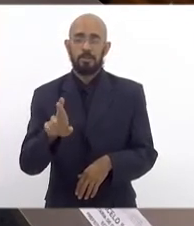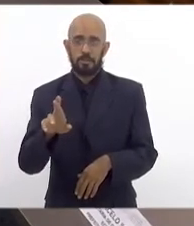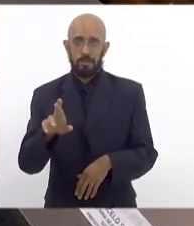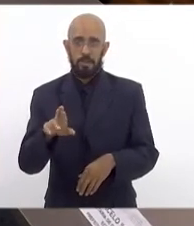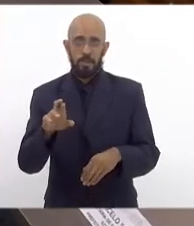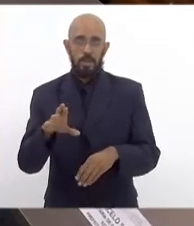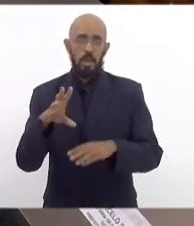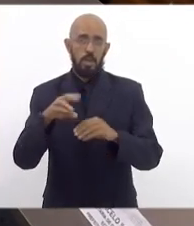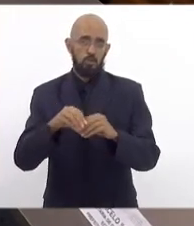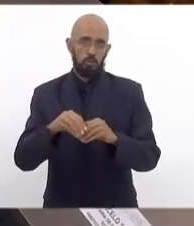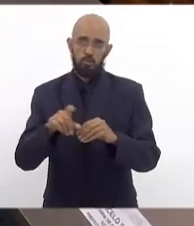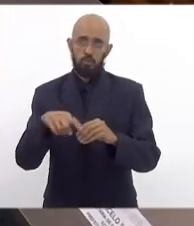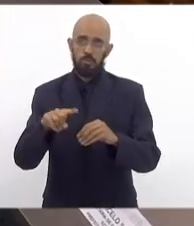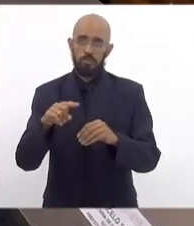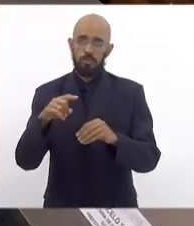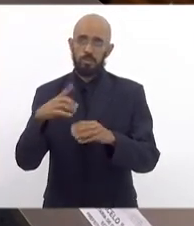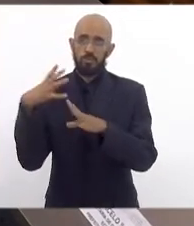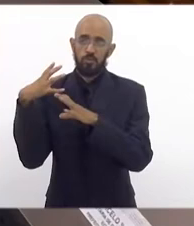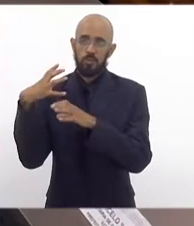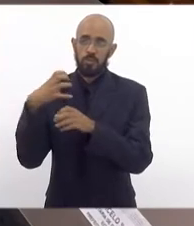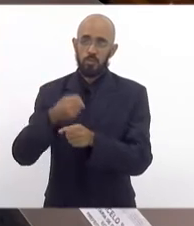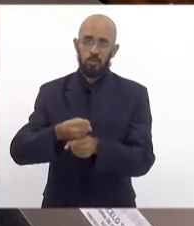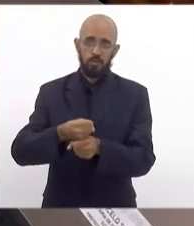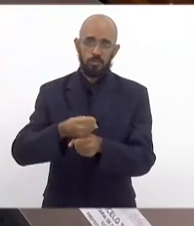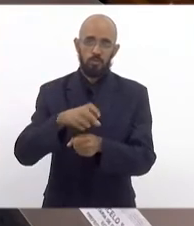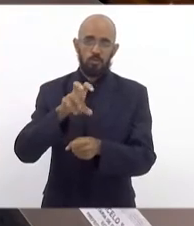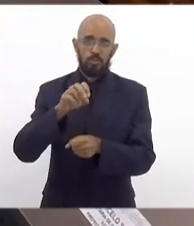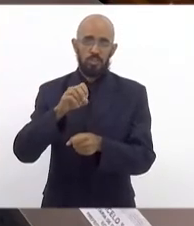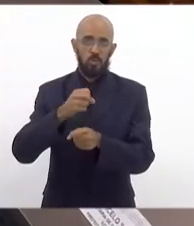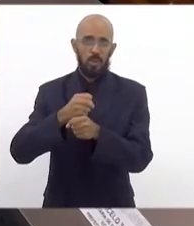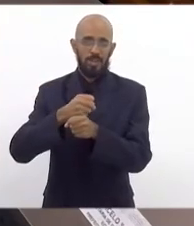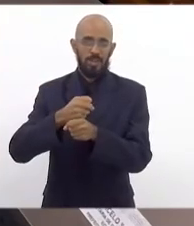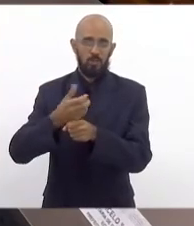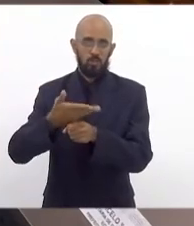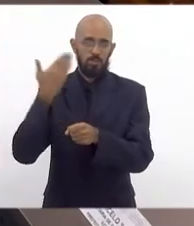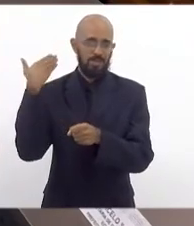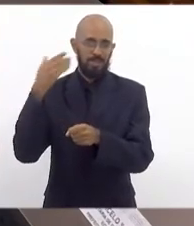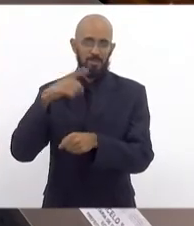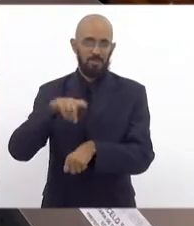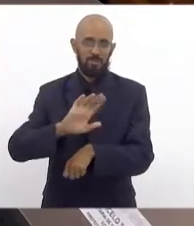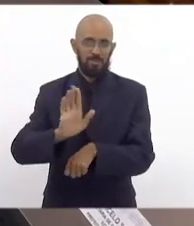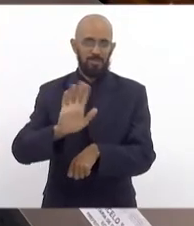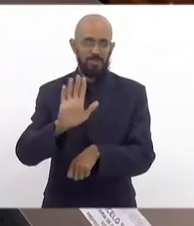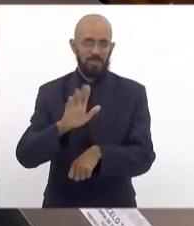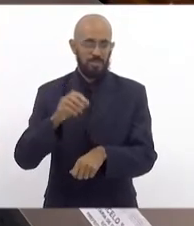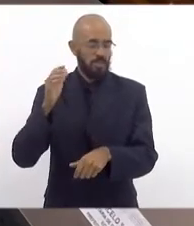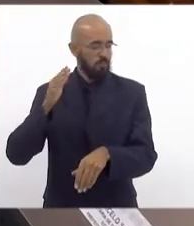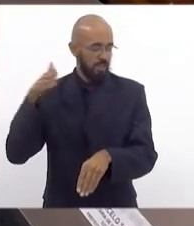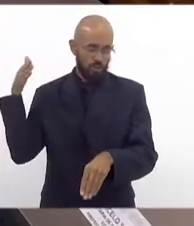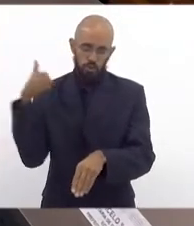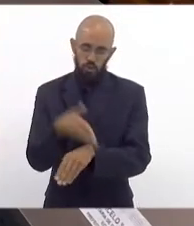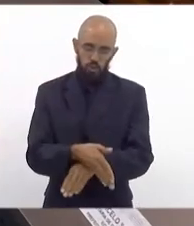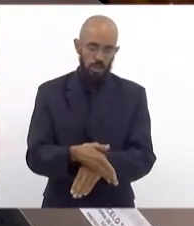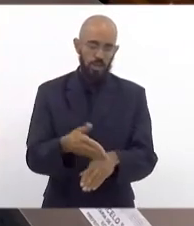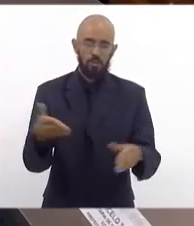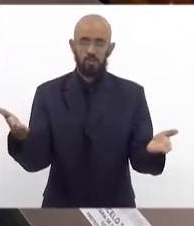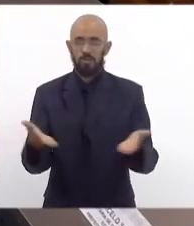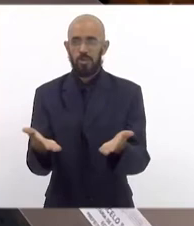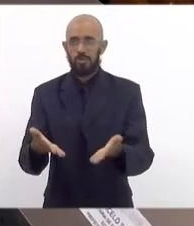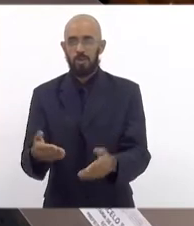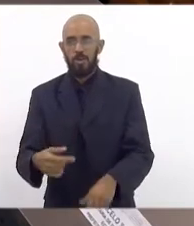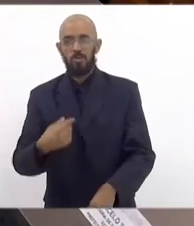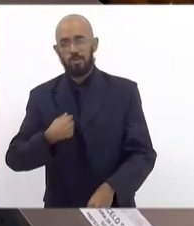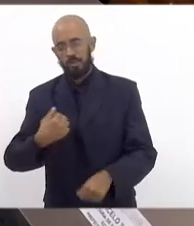essa parte que eu já fiz você participou já dei a autoria intelectual verdadeiro Então agora eu também tenho que